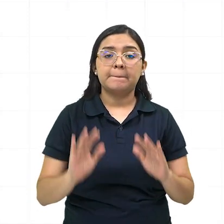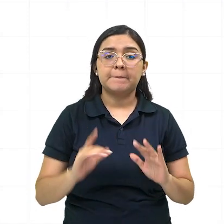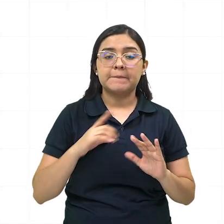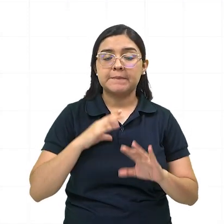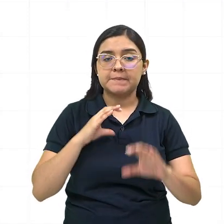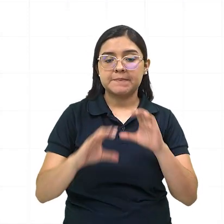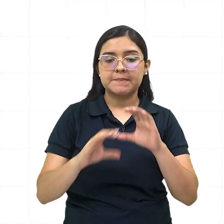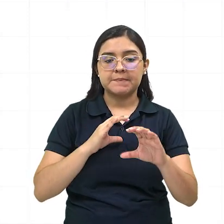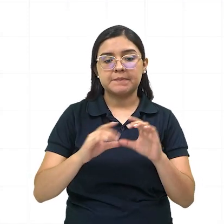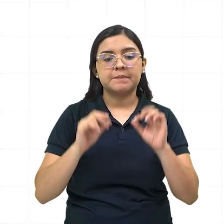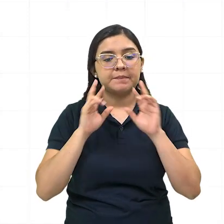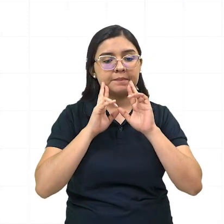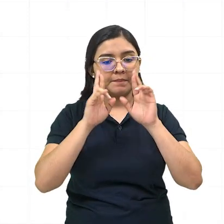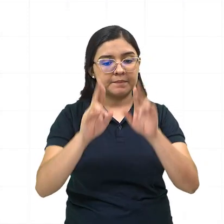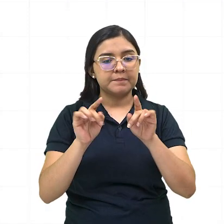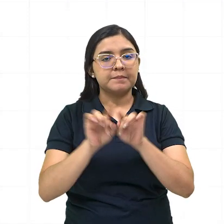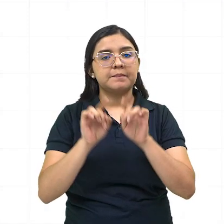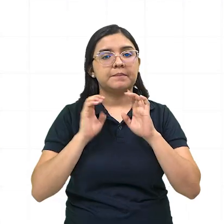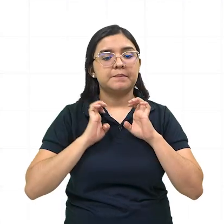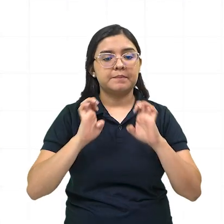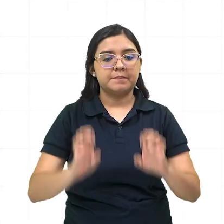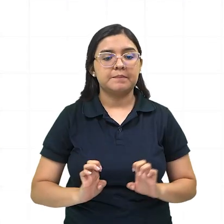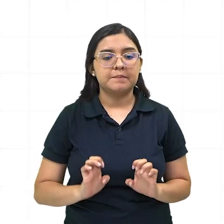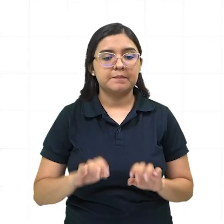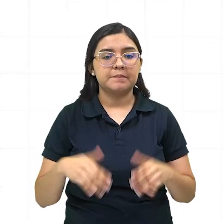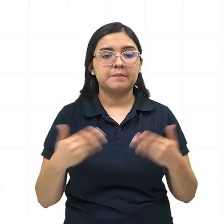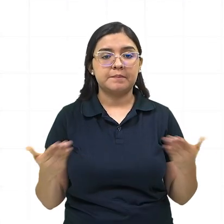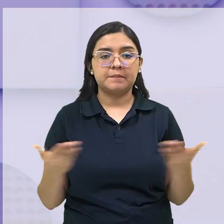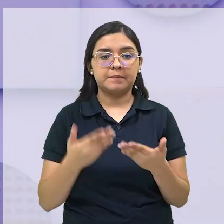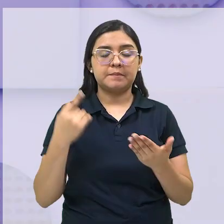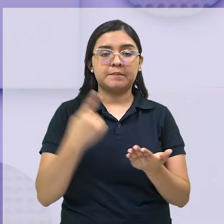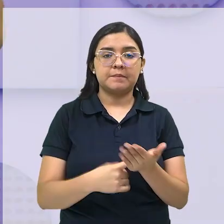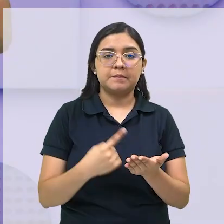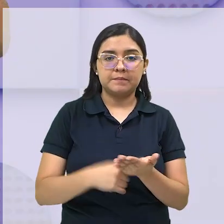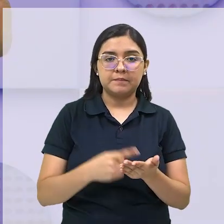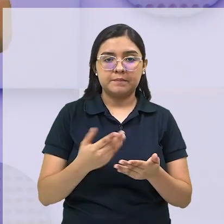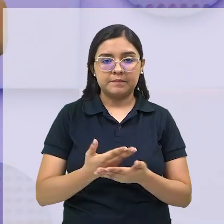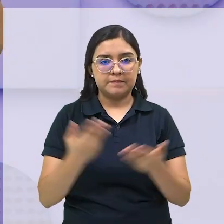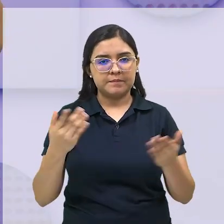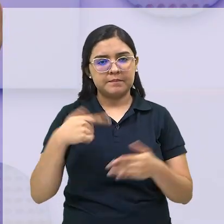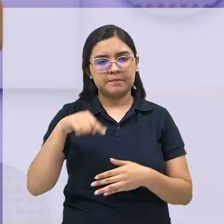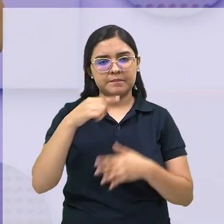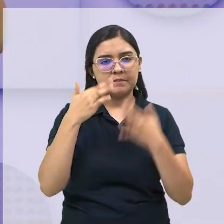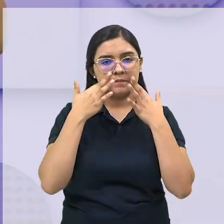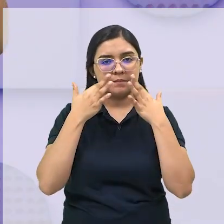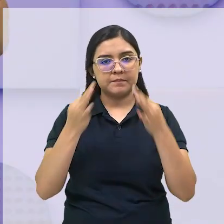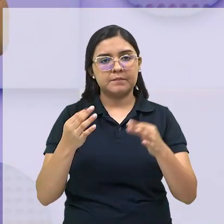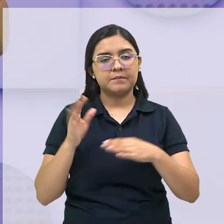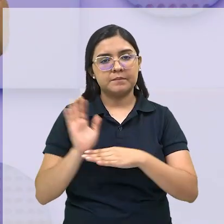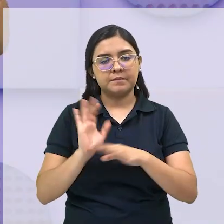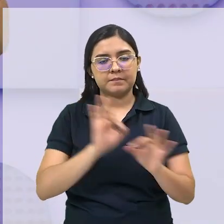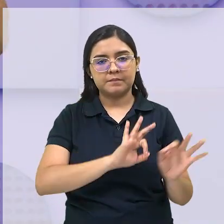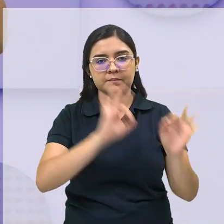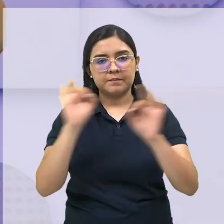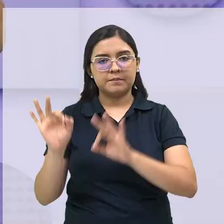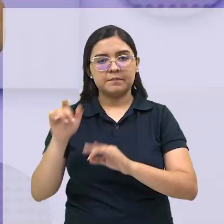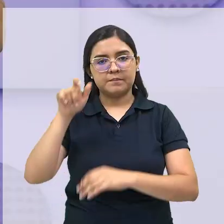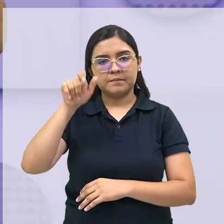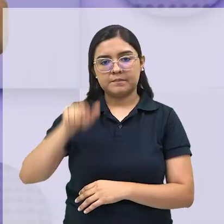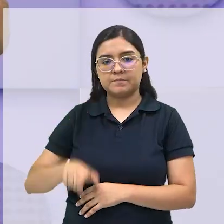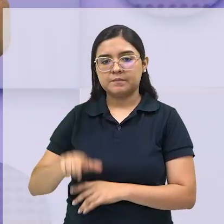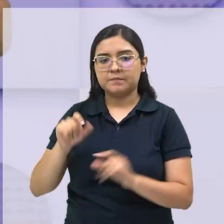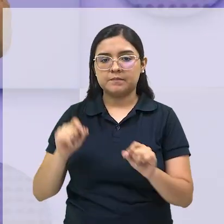comunicação seja feita com respeito e ética, né? E aqui eu quero te convidar para olhar com muita atenção o vídeo do nosso